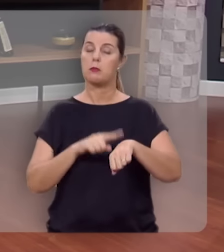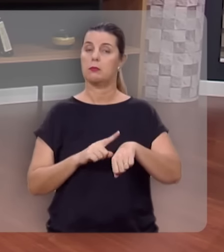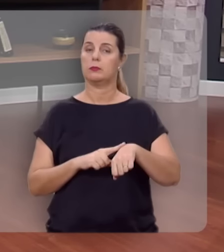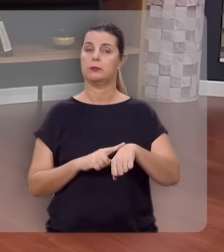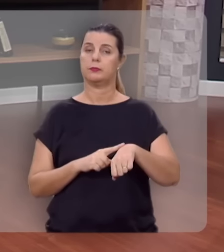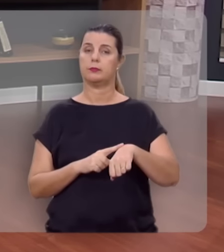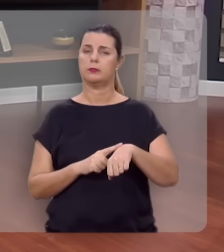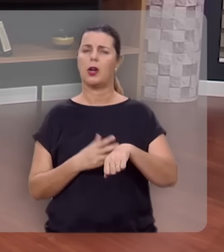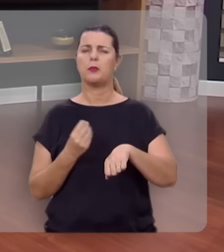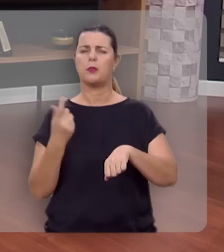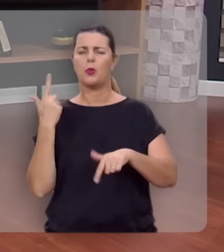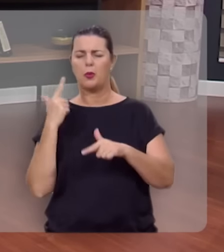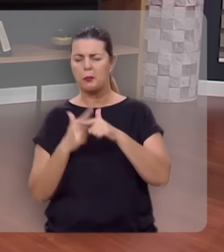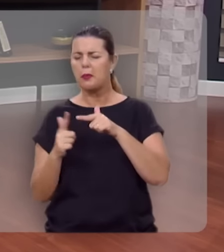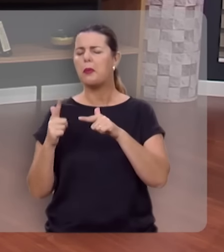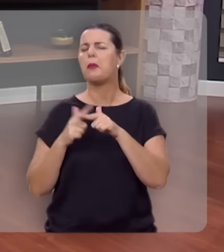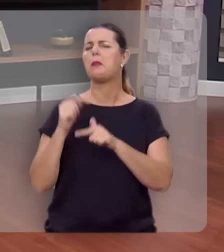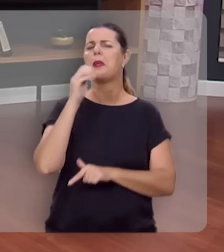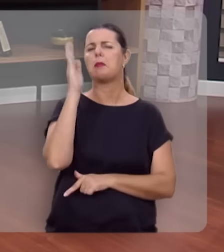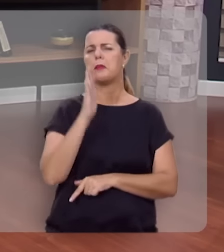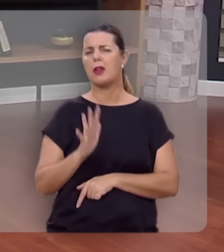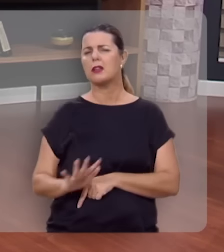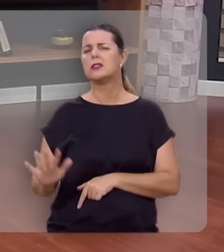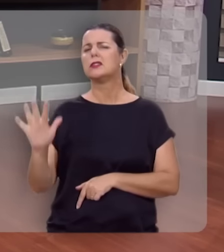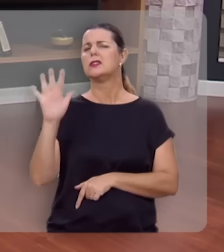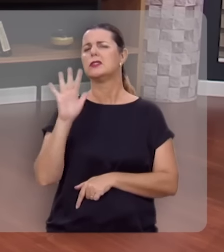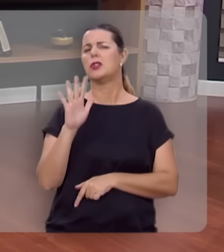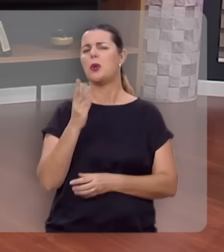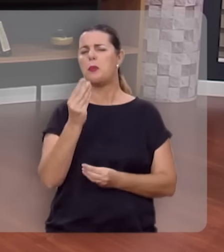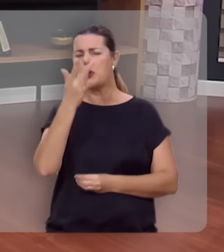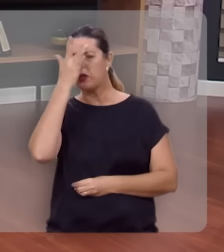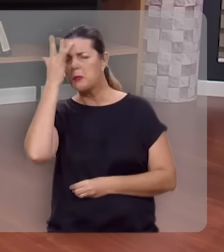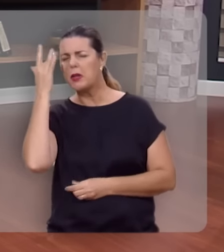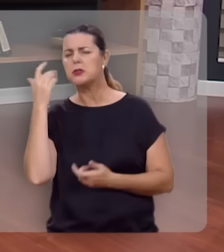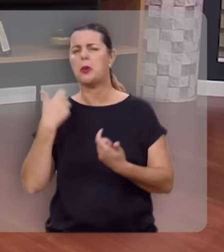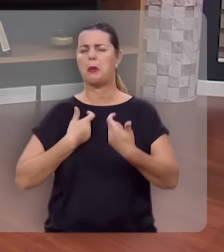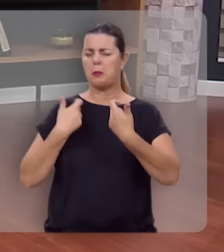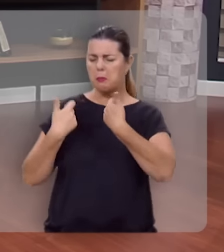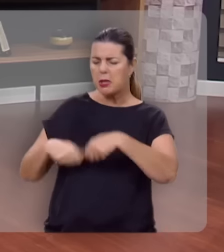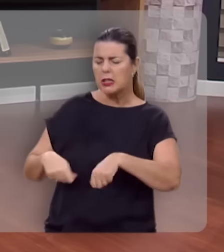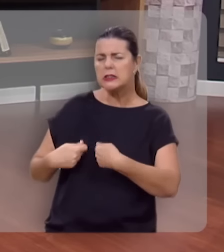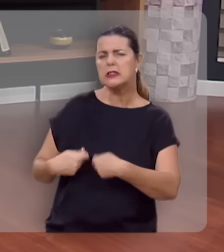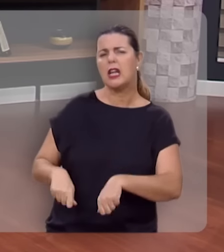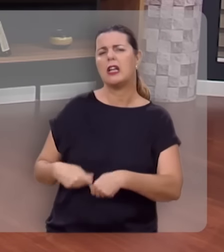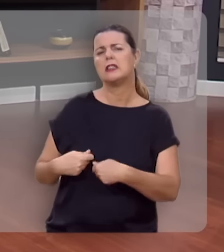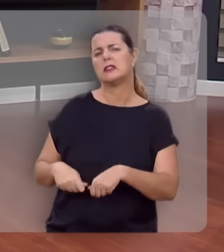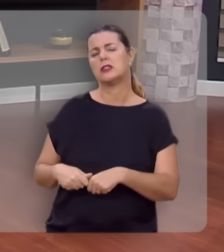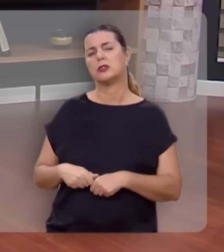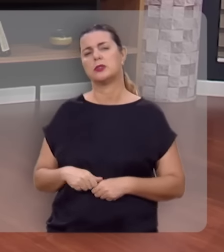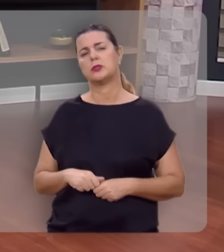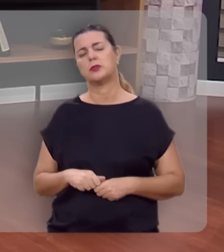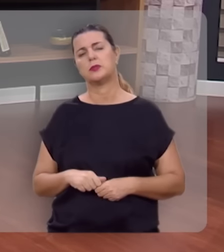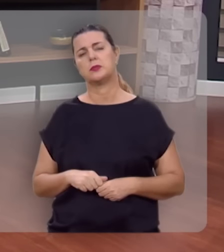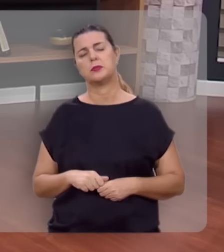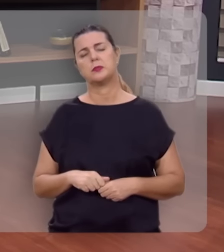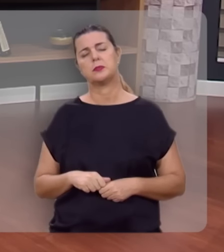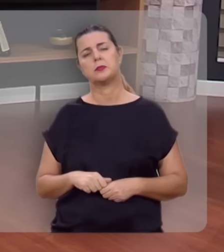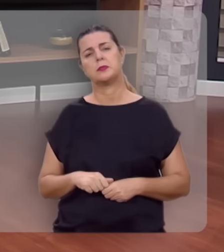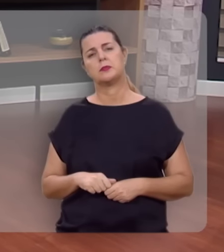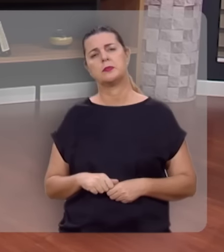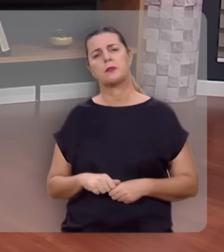Neste momento de tanta crise no Brasil, de tanta gente passando necessidade,